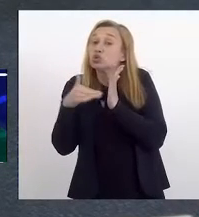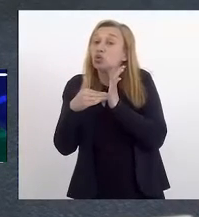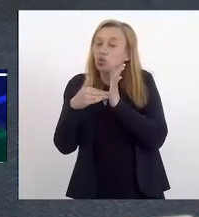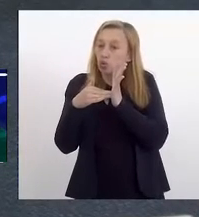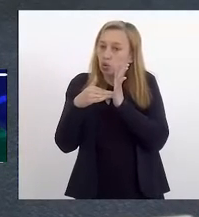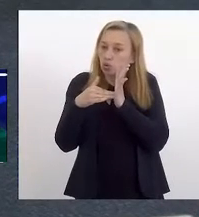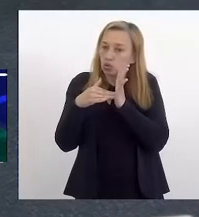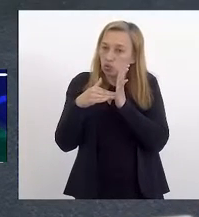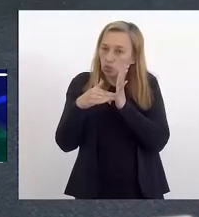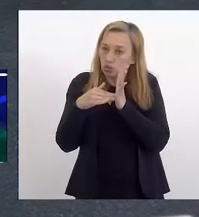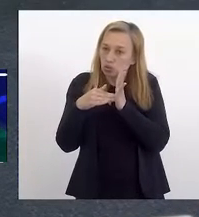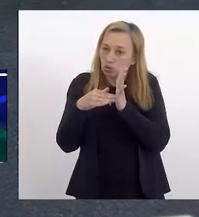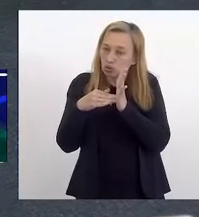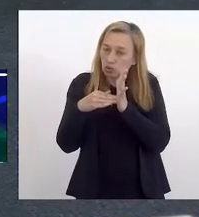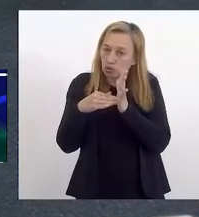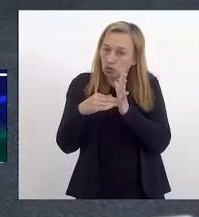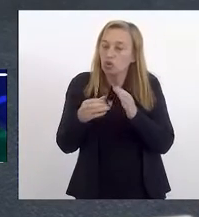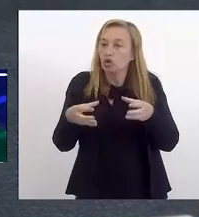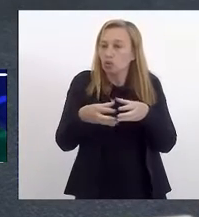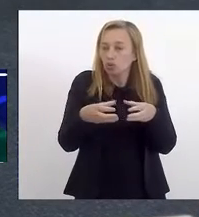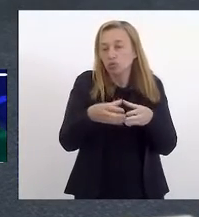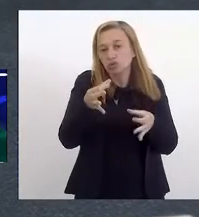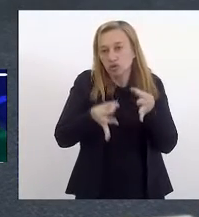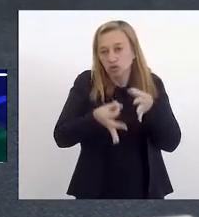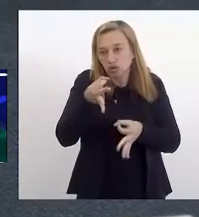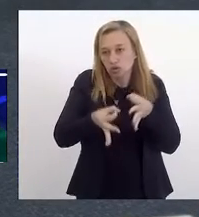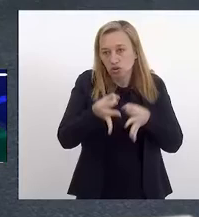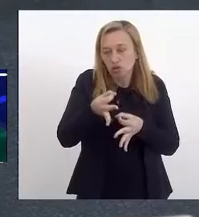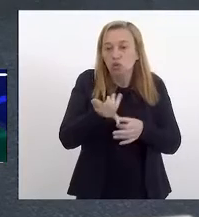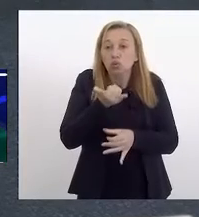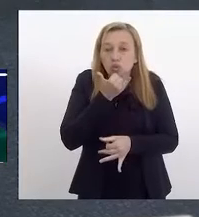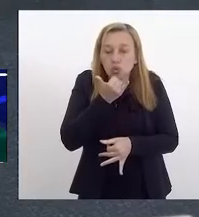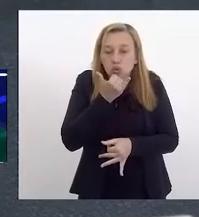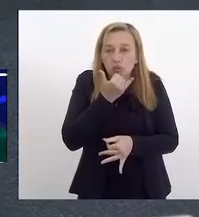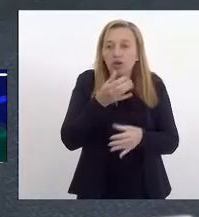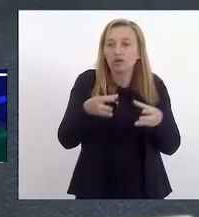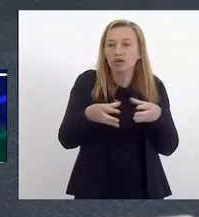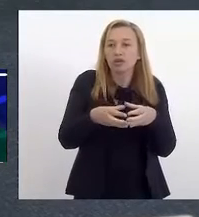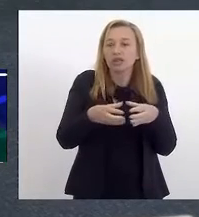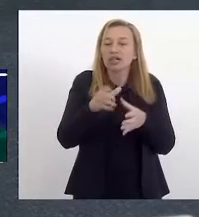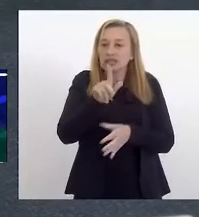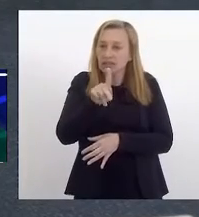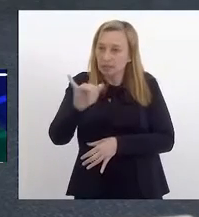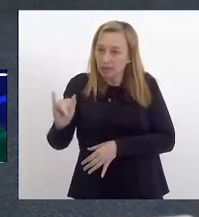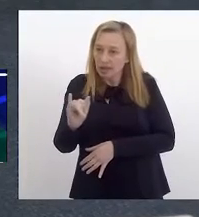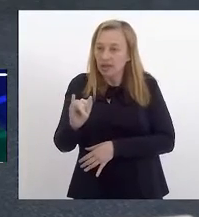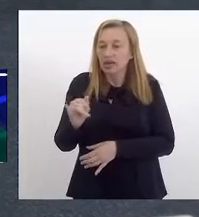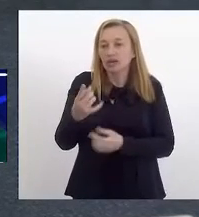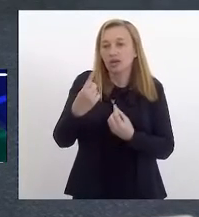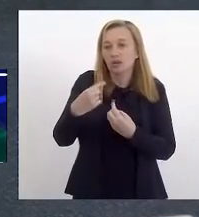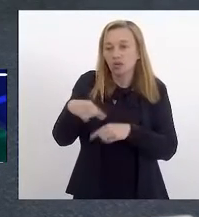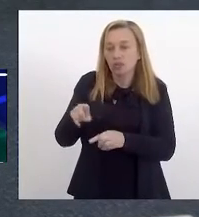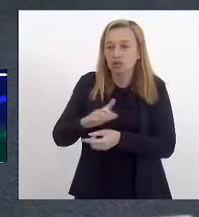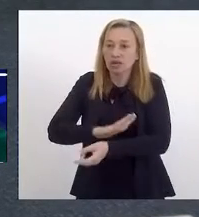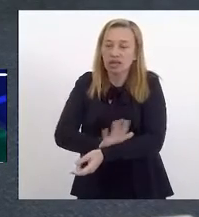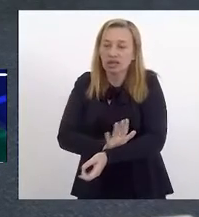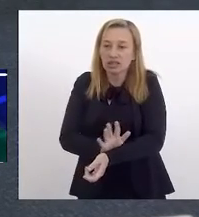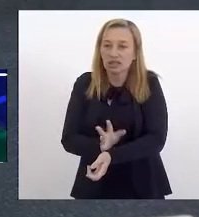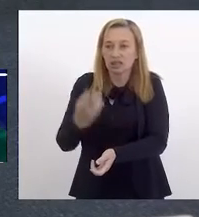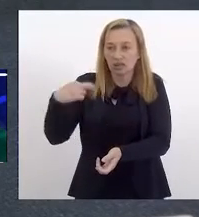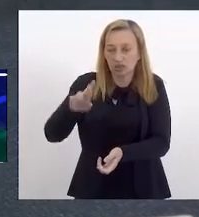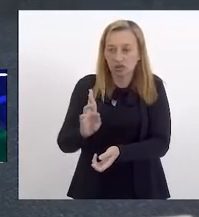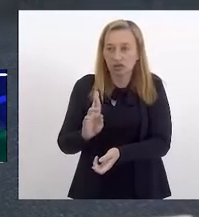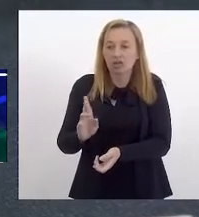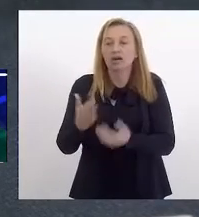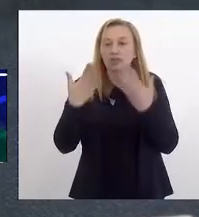os componentes da Comissão de Constituição e Justiça, perdão, da Comissão da CPI de Intolerância Religiosa, apresentassem esse